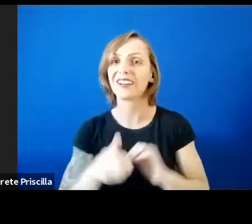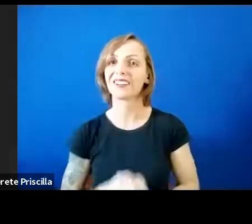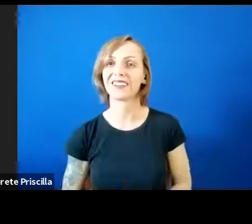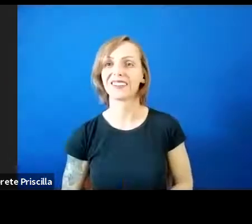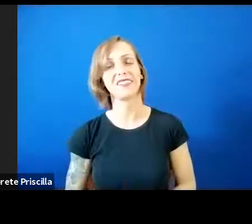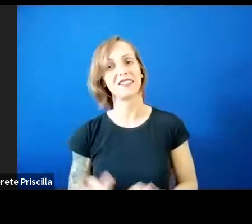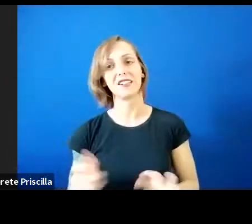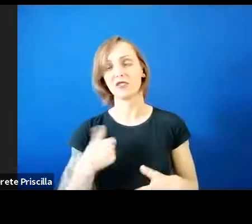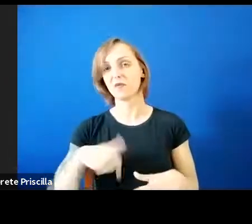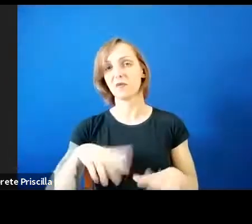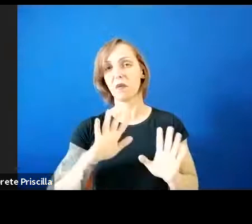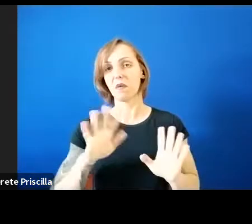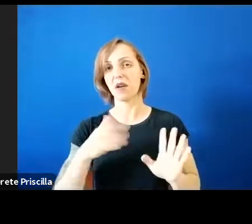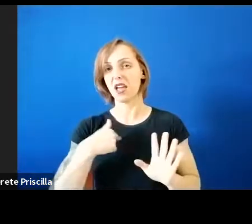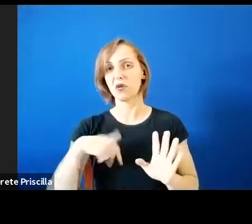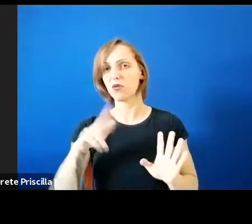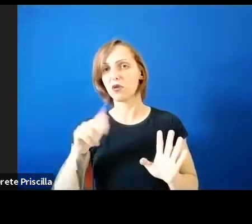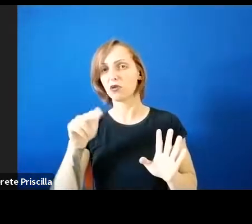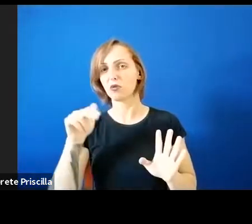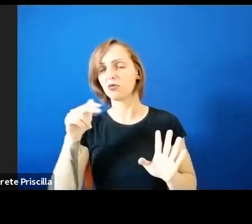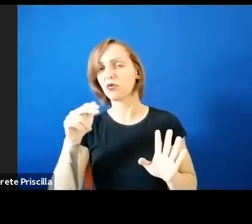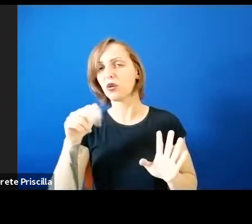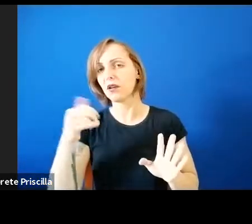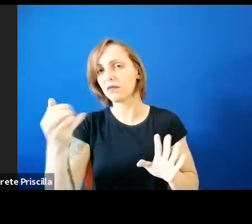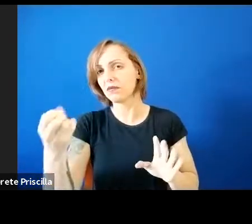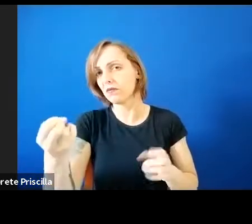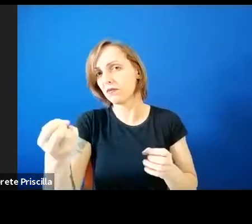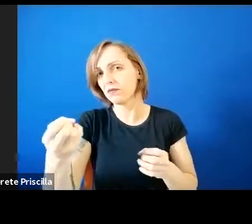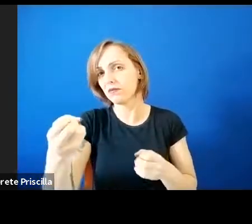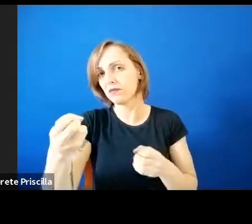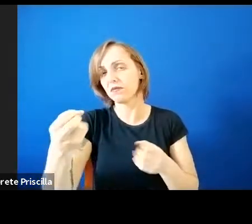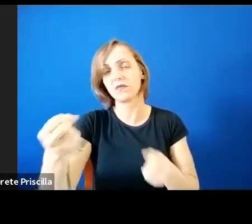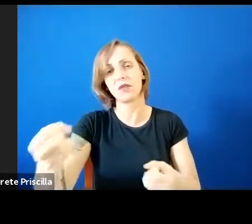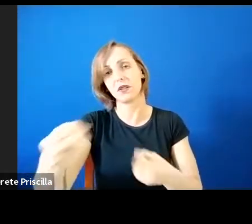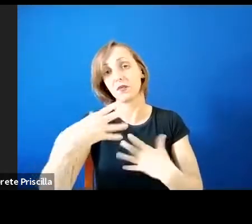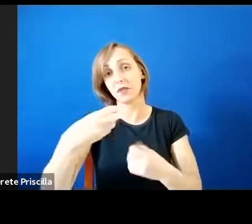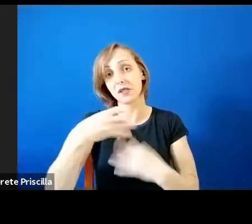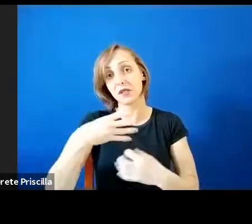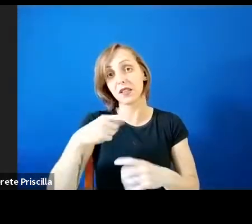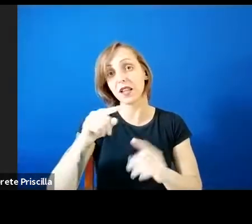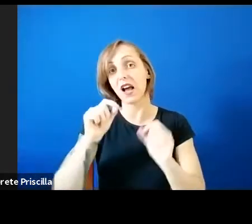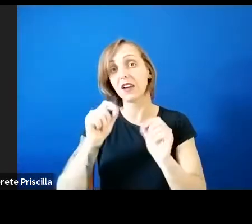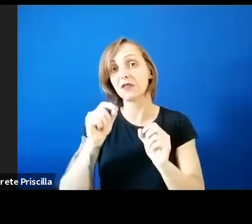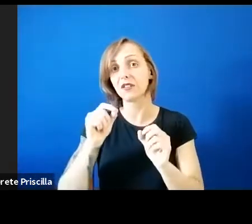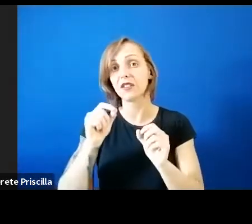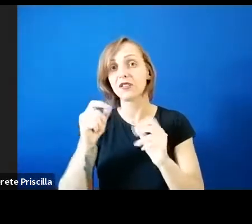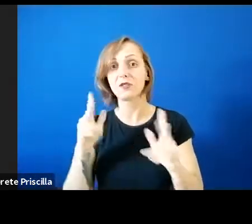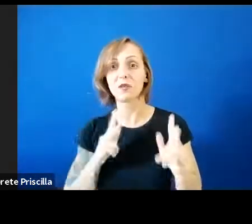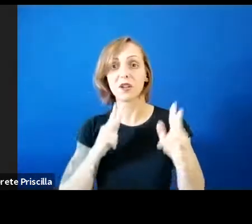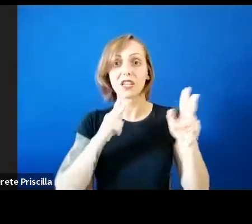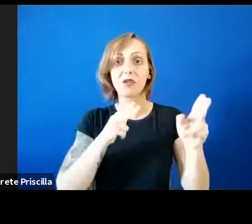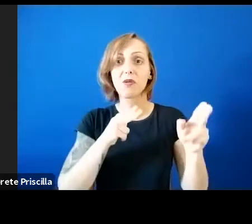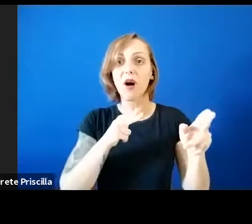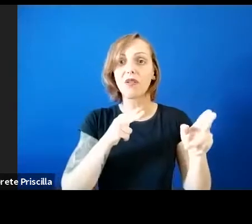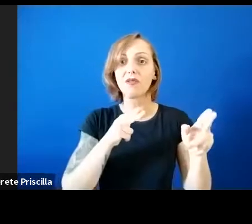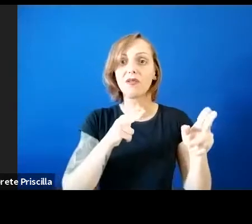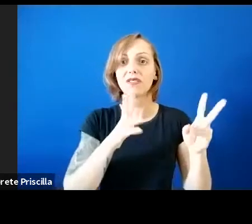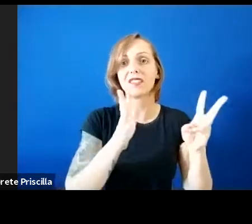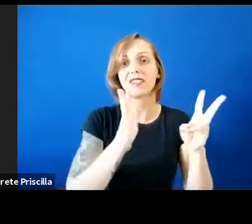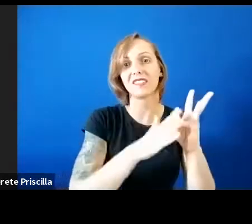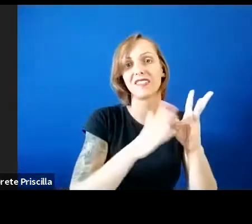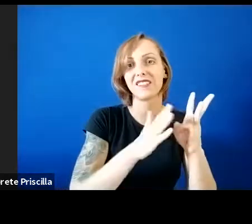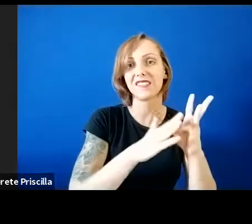nunca foi passada com tanta grandiosidade quanto tem nos povos indígenas, esse respeito aos mais velhos, que não é só